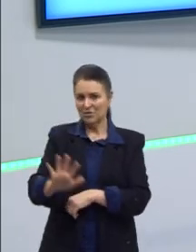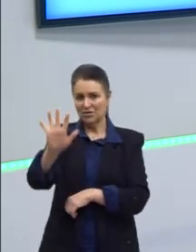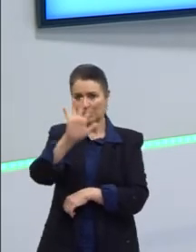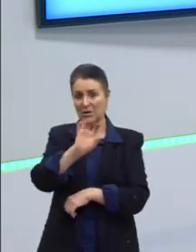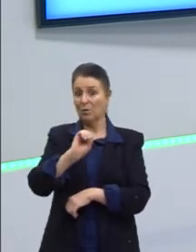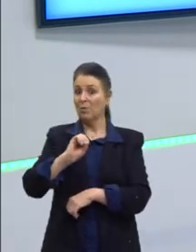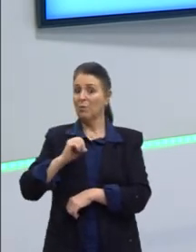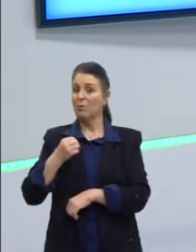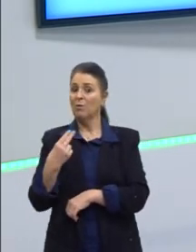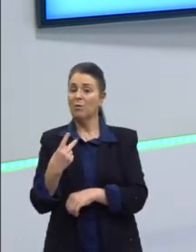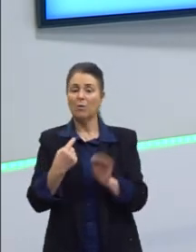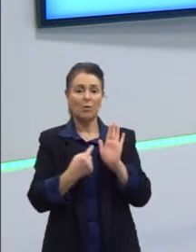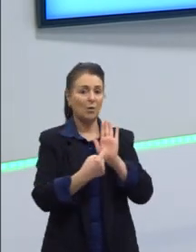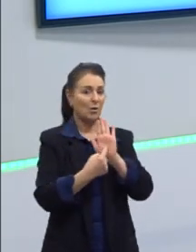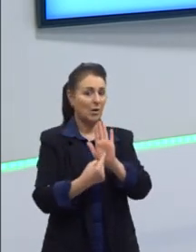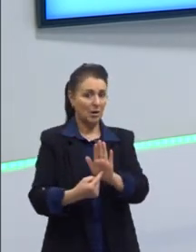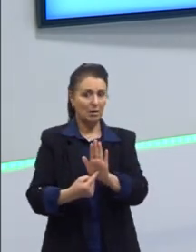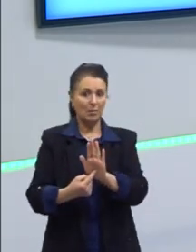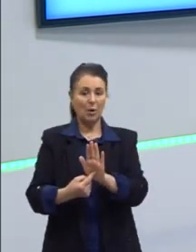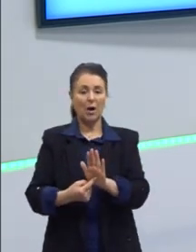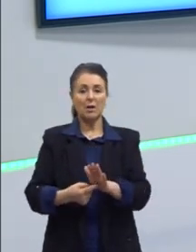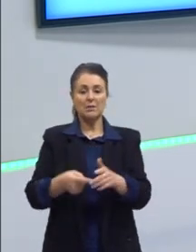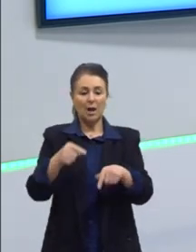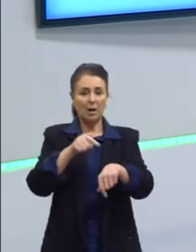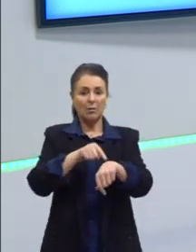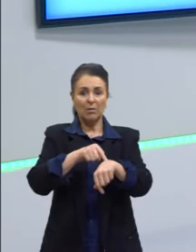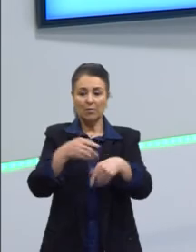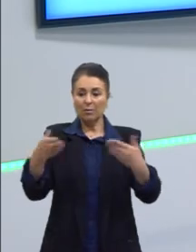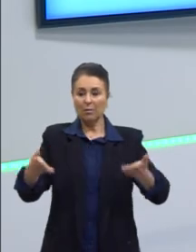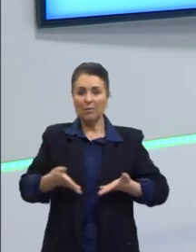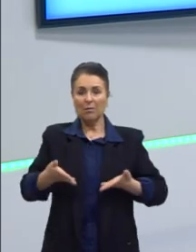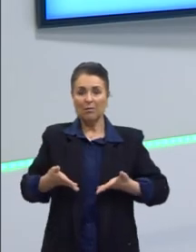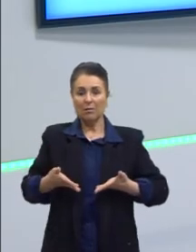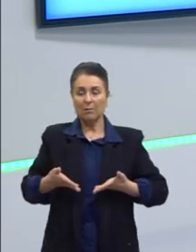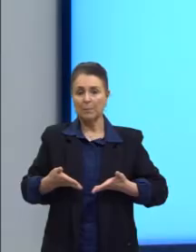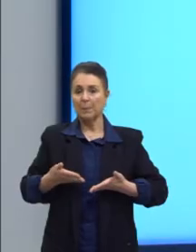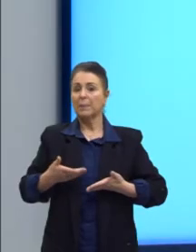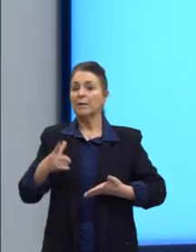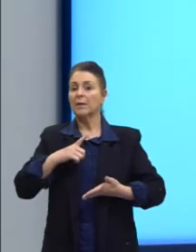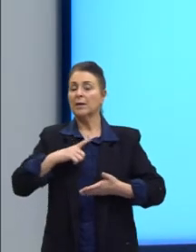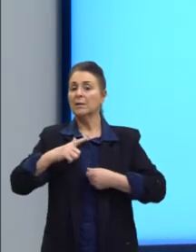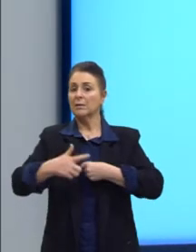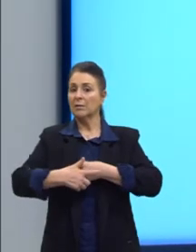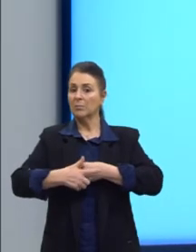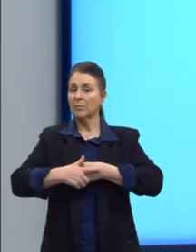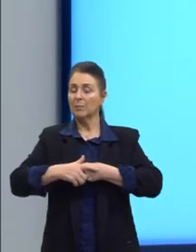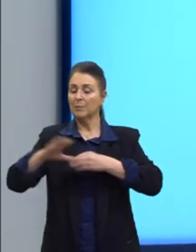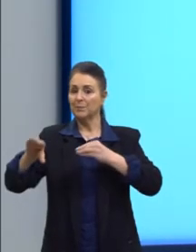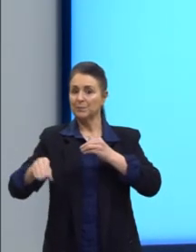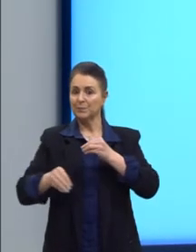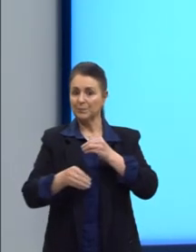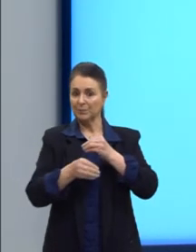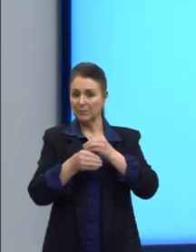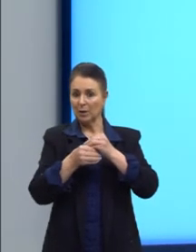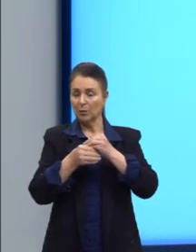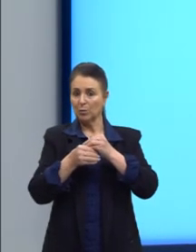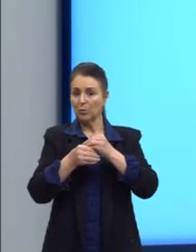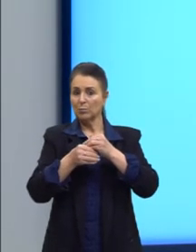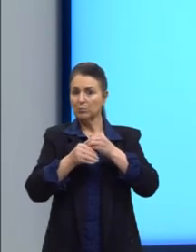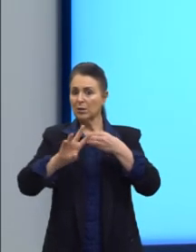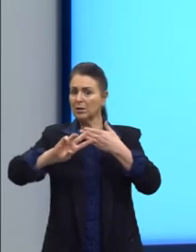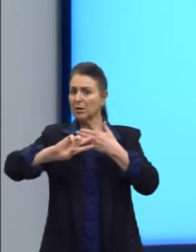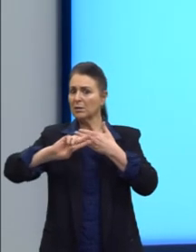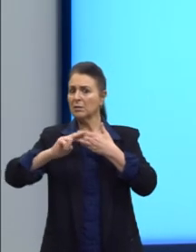ou seja expressa uma simultaniedade temporal e não tem um papel de um complemento de circunstância